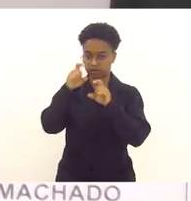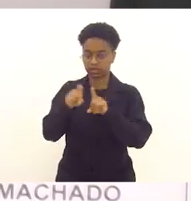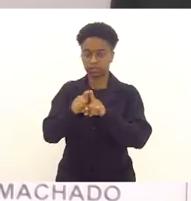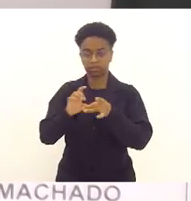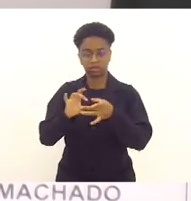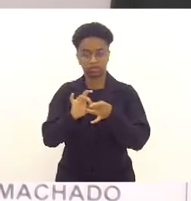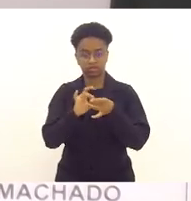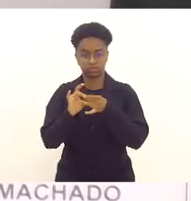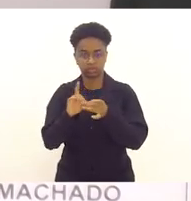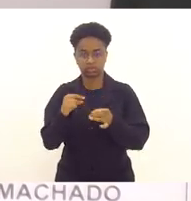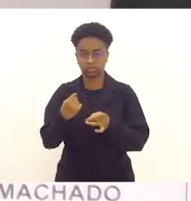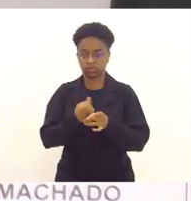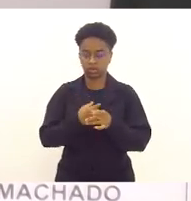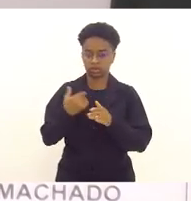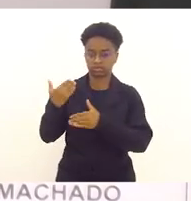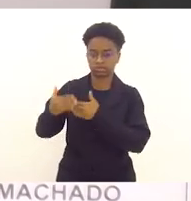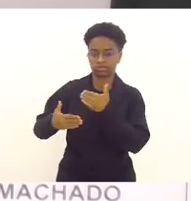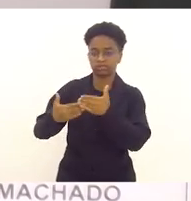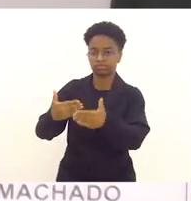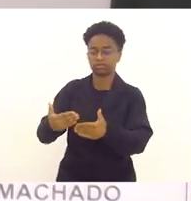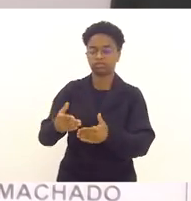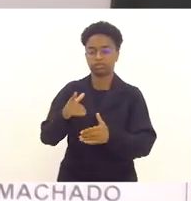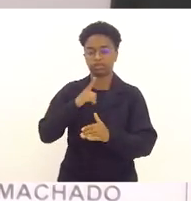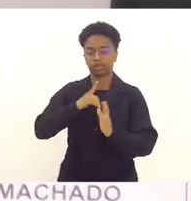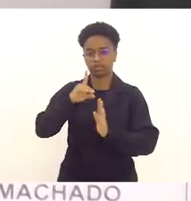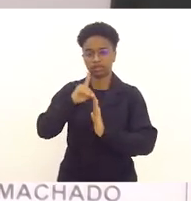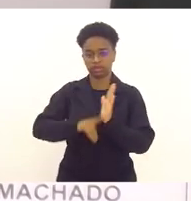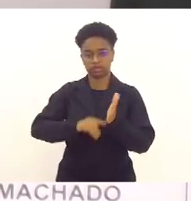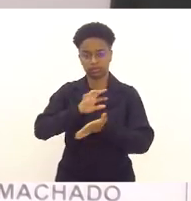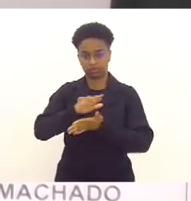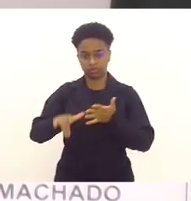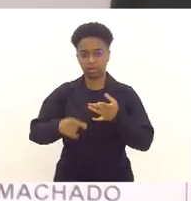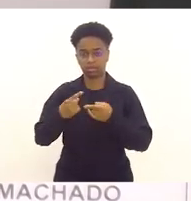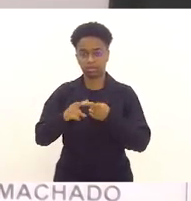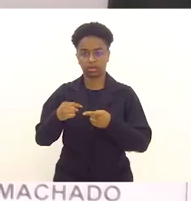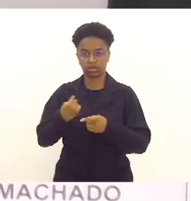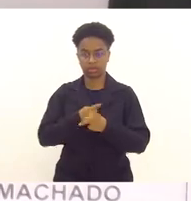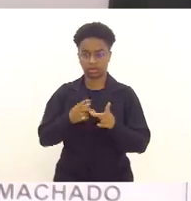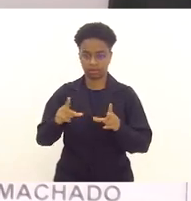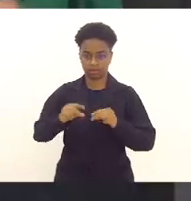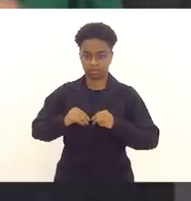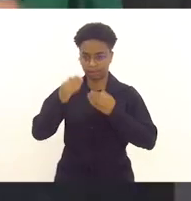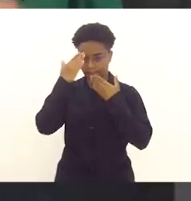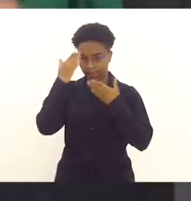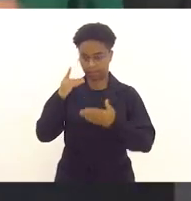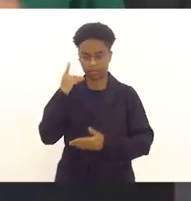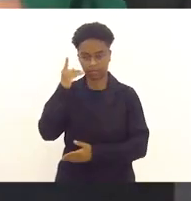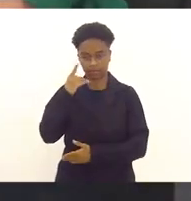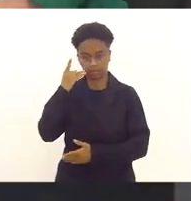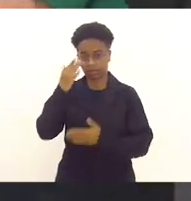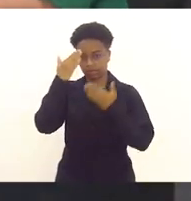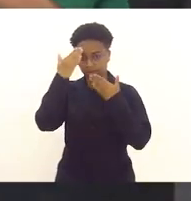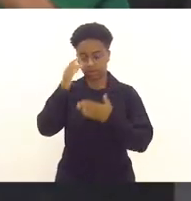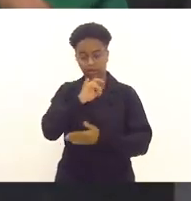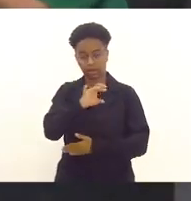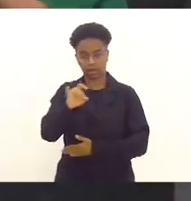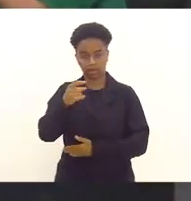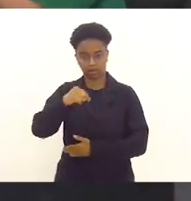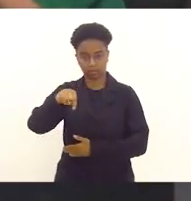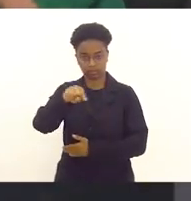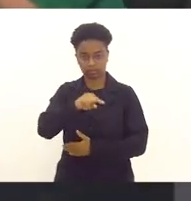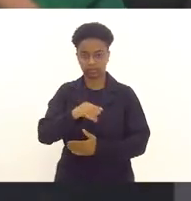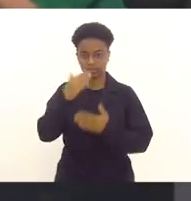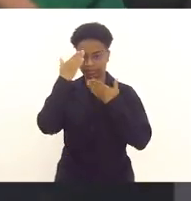juntos nós garemos muitos mais direitos porque nós merecemos Obrigada deputada obrigada a cada um de vocês